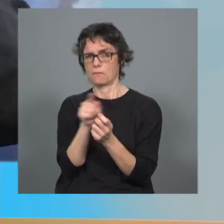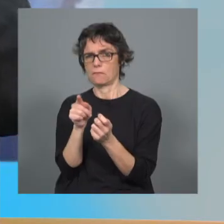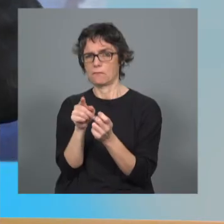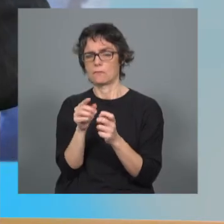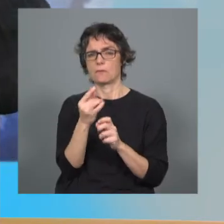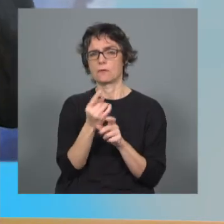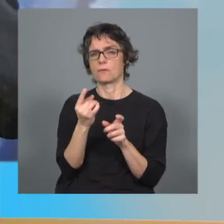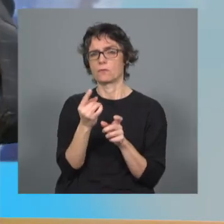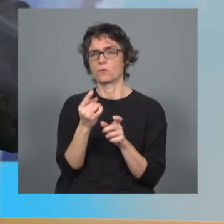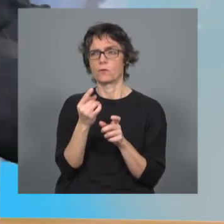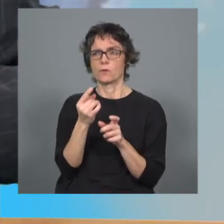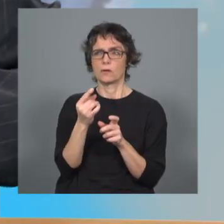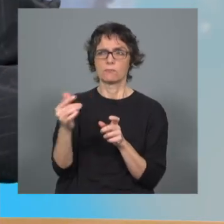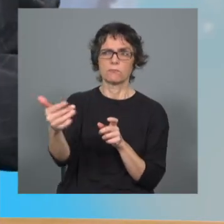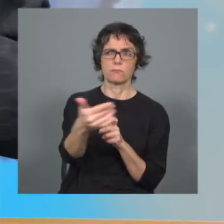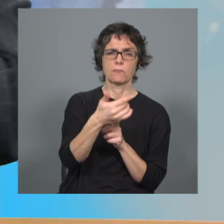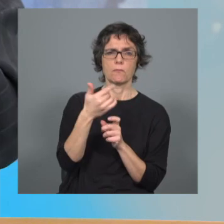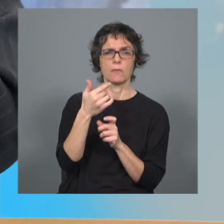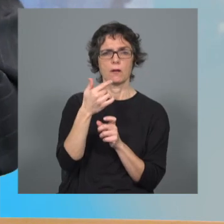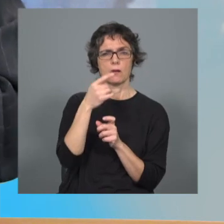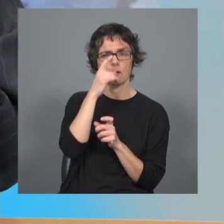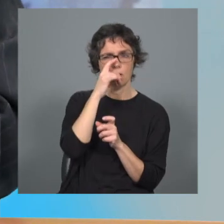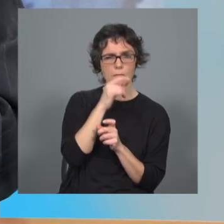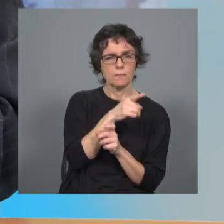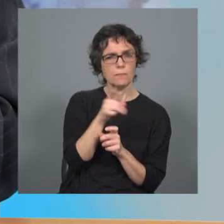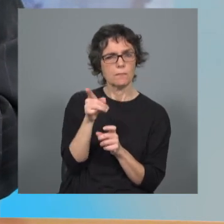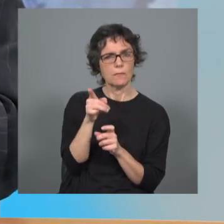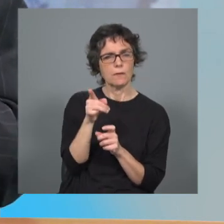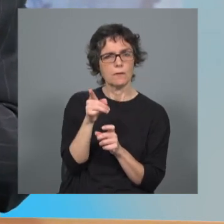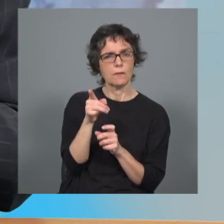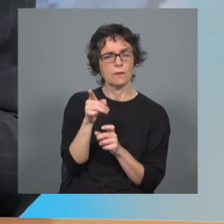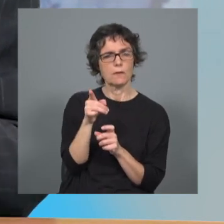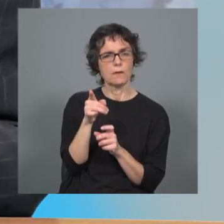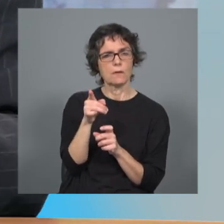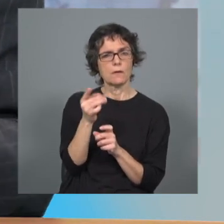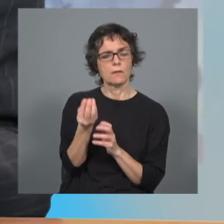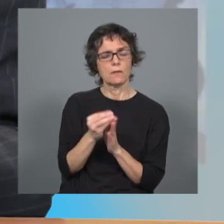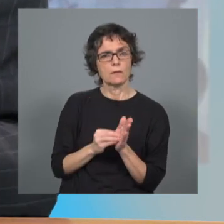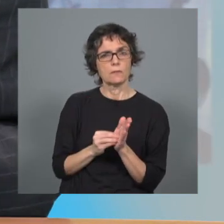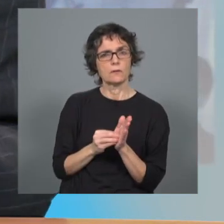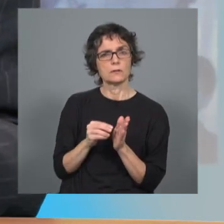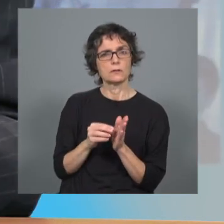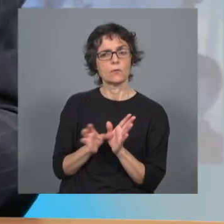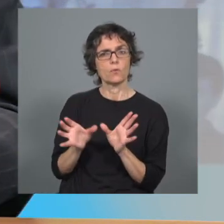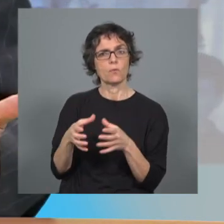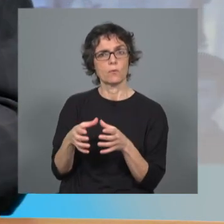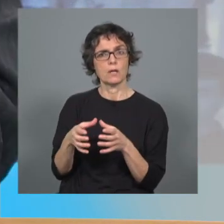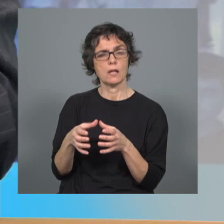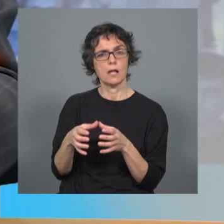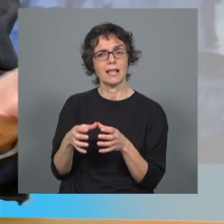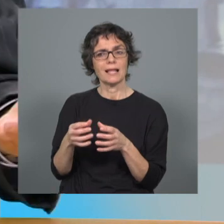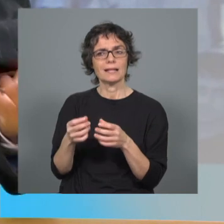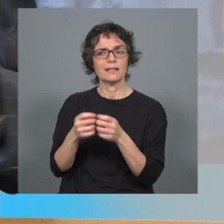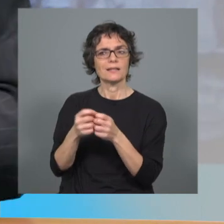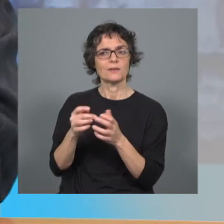tradição, desta memória, primeiro oral e depois escrita, da comunidade dos próximos de Jesus, daqueles que eram próximos e que